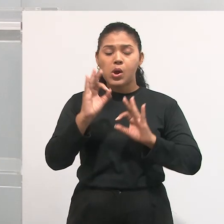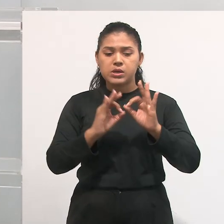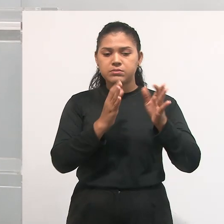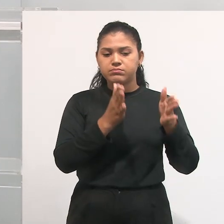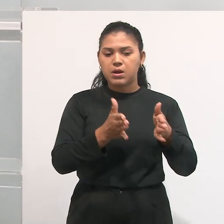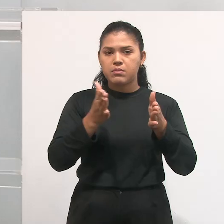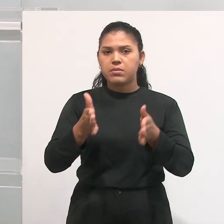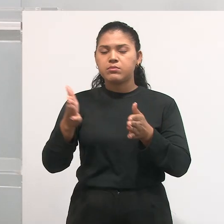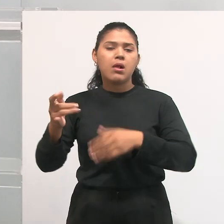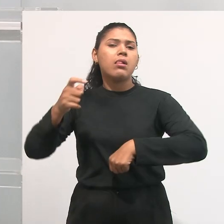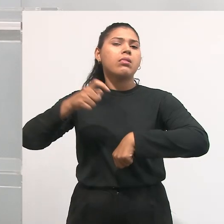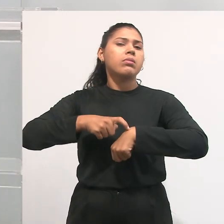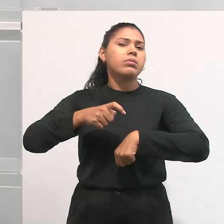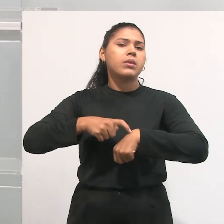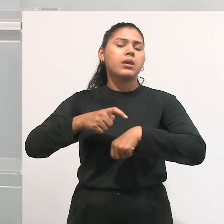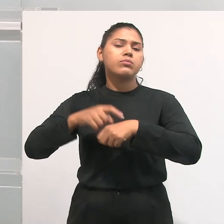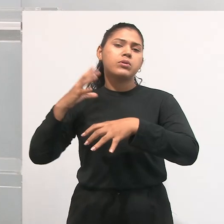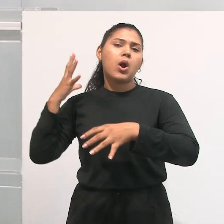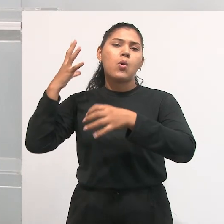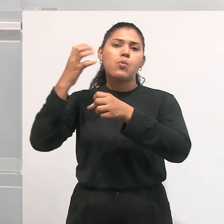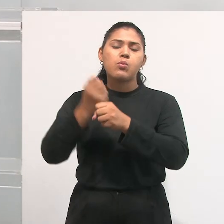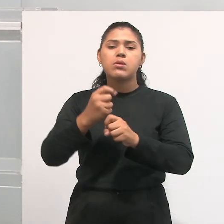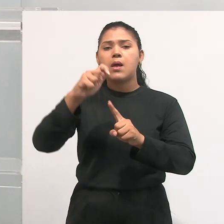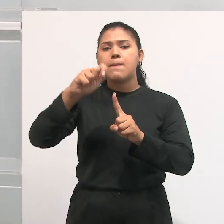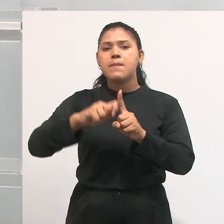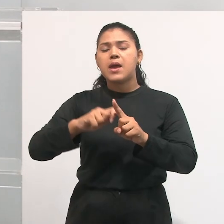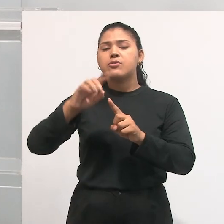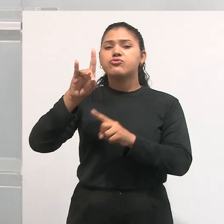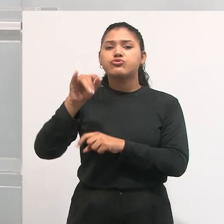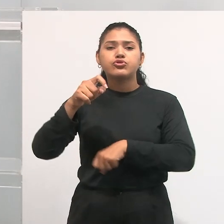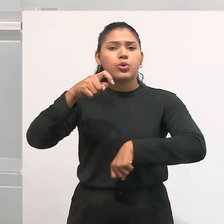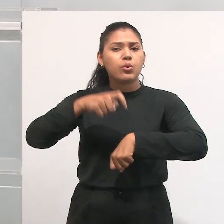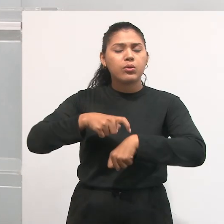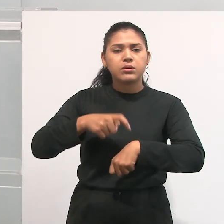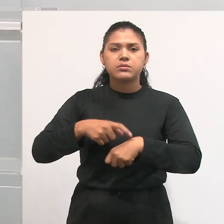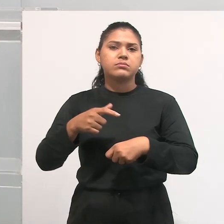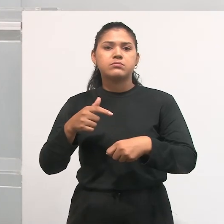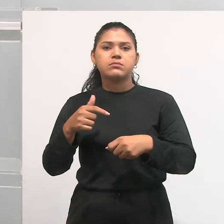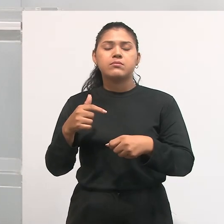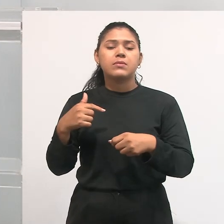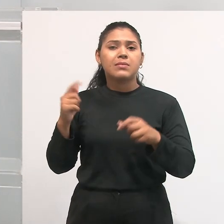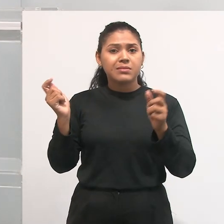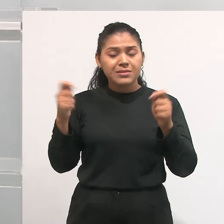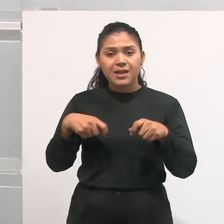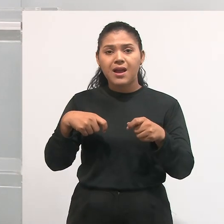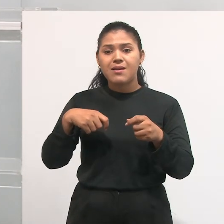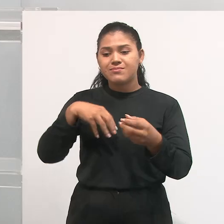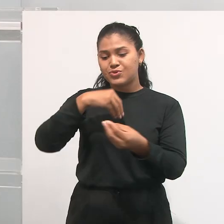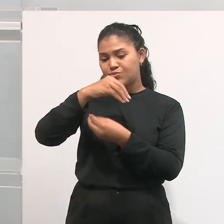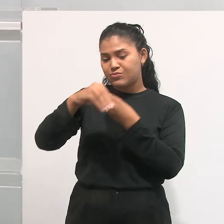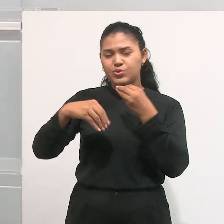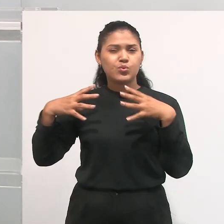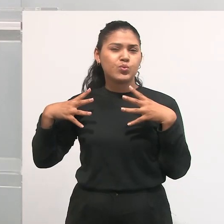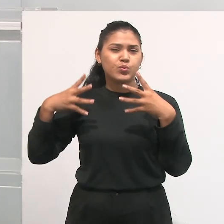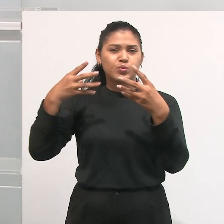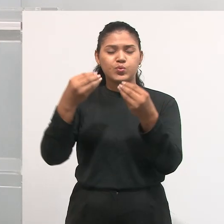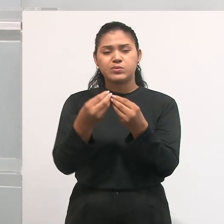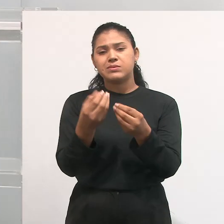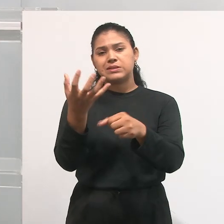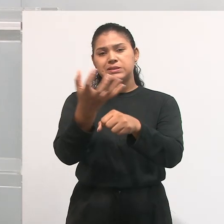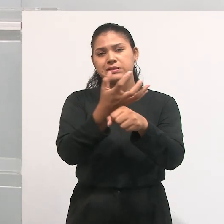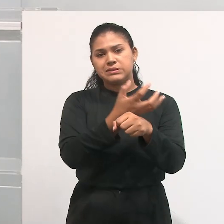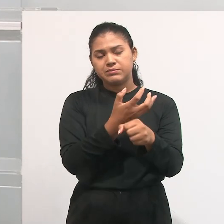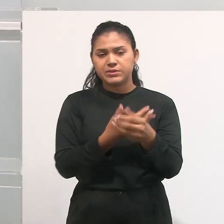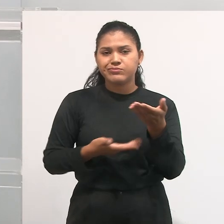quanto tempo que elas têm que ser expostas ao sol, à água. Trabalho física, trabalho química, ou seja, eu trabalho vários saberes.